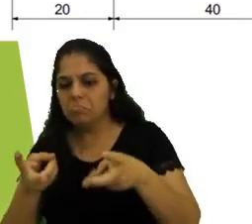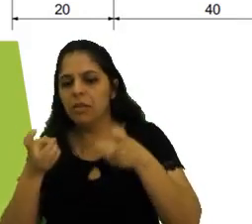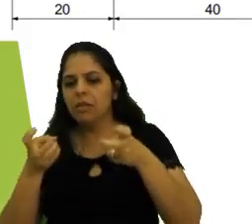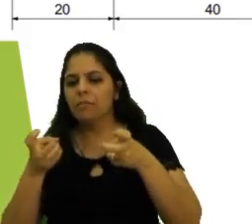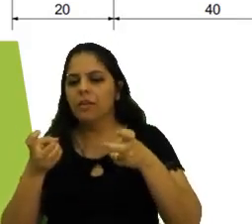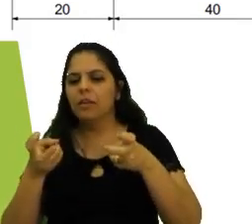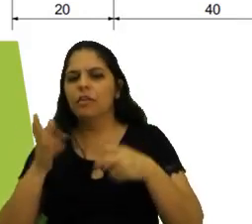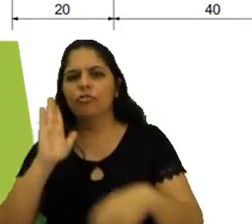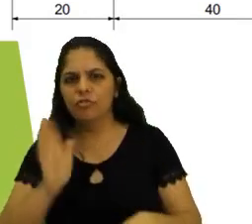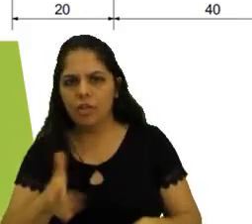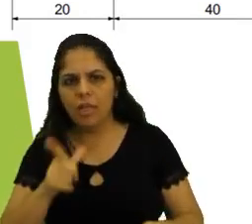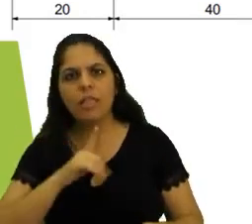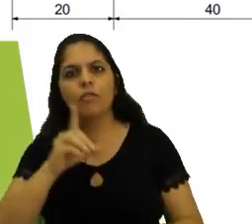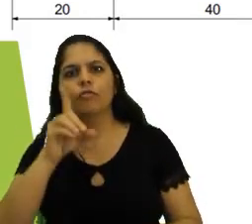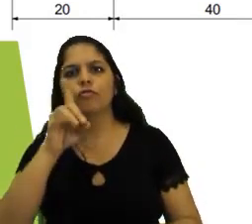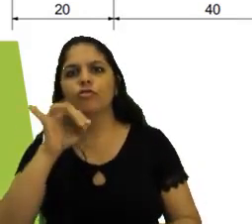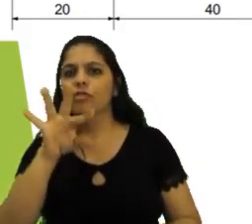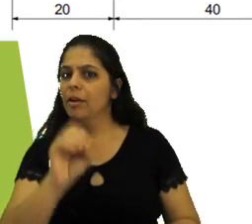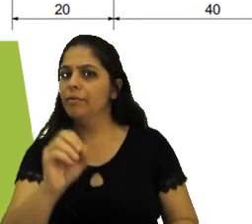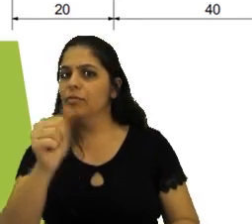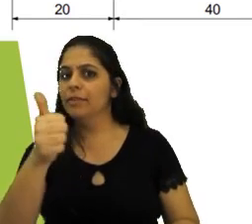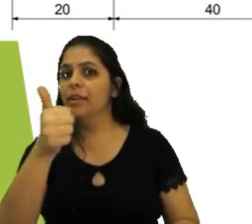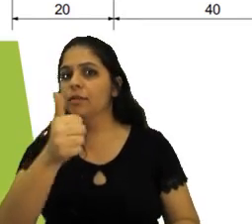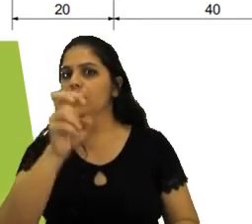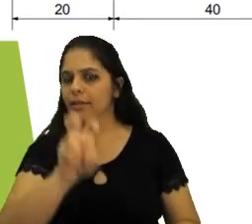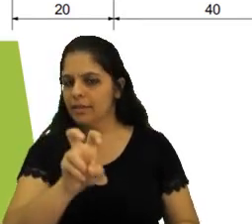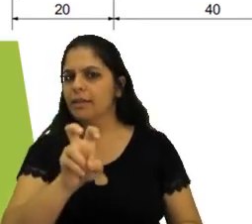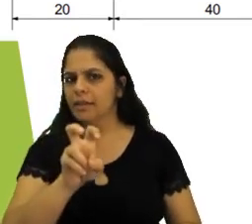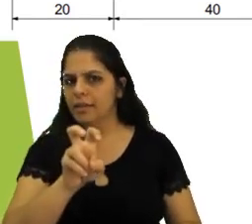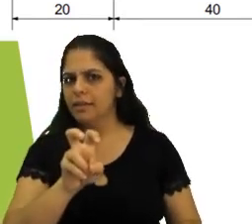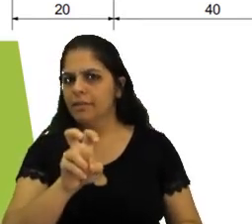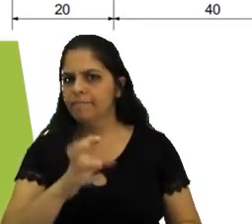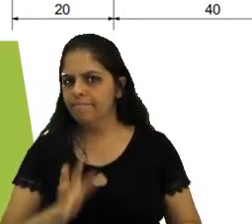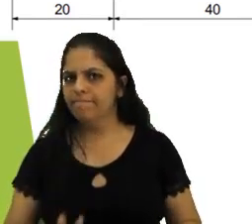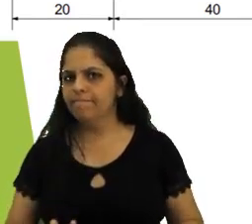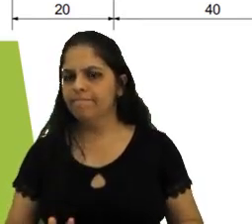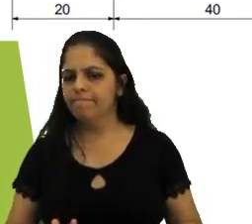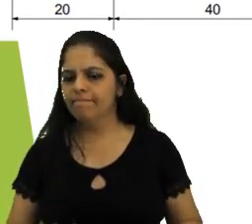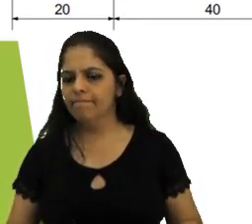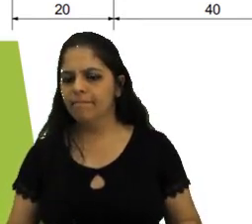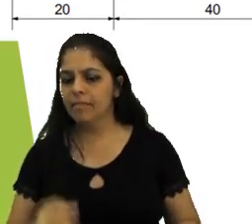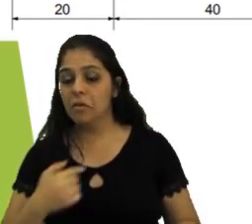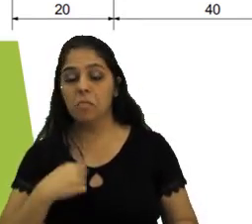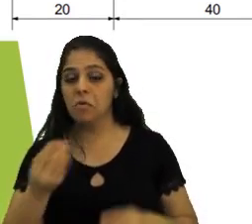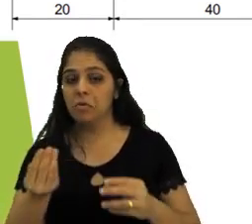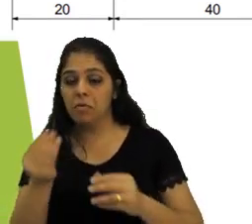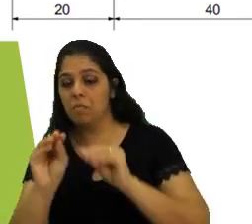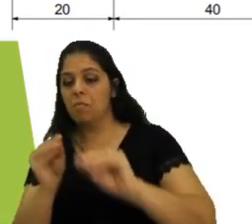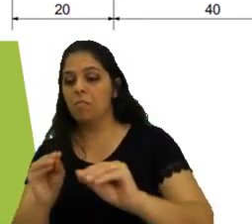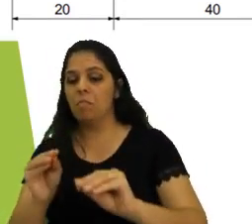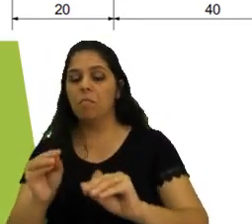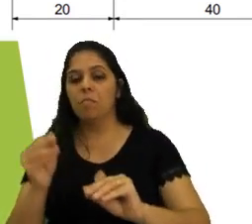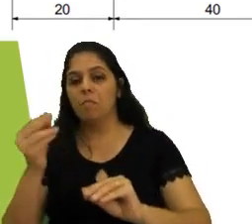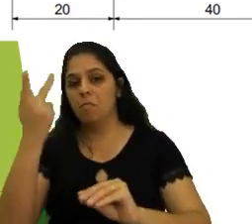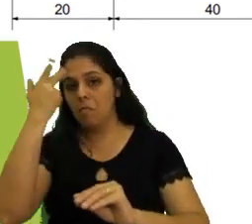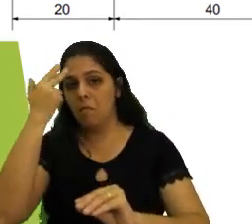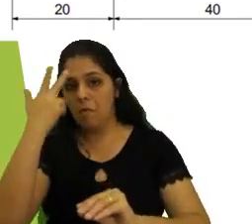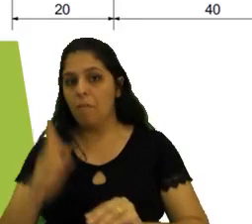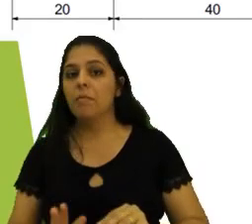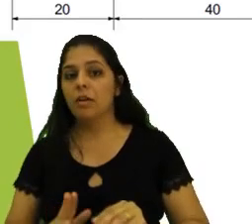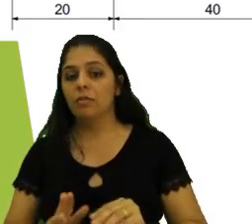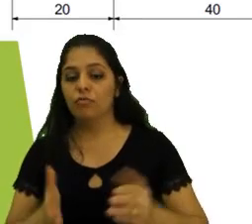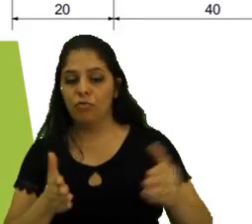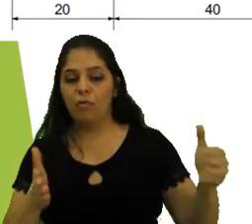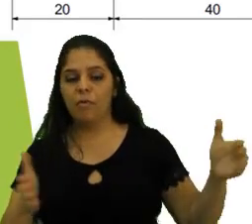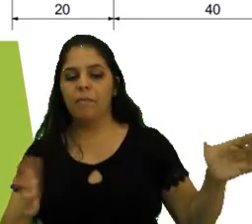com um diâmetro aqui de 115 para a gente ter um sobremetal, né? Eu coloco normalmente o comprimento a mais da peça pelo menos uns 30 milímetros